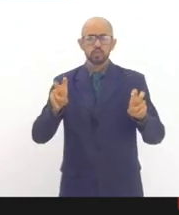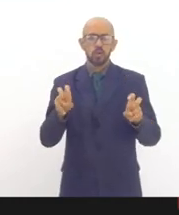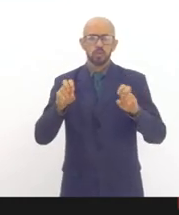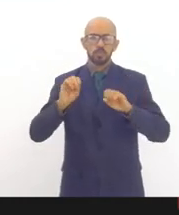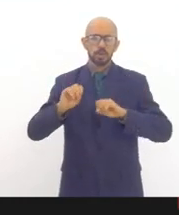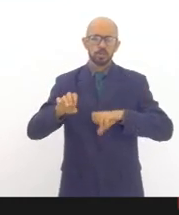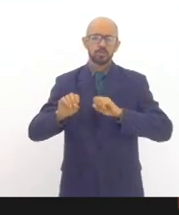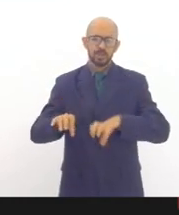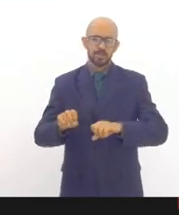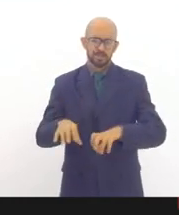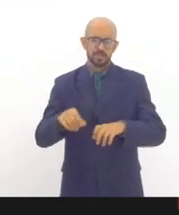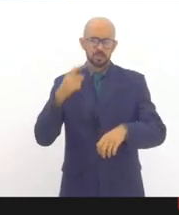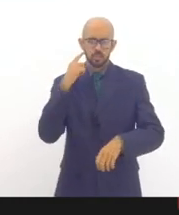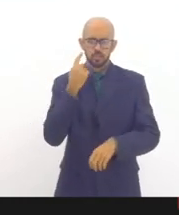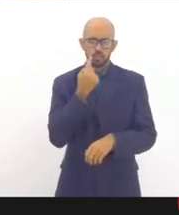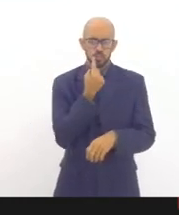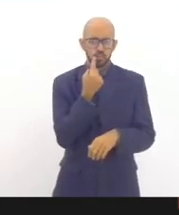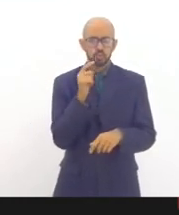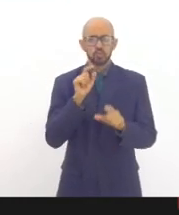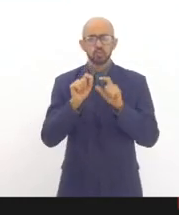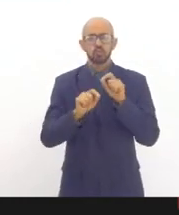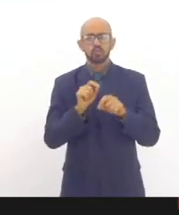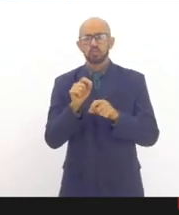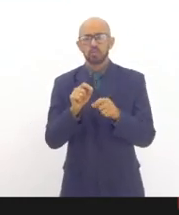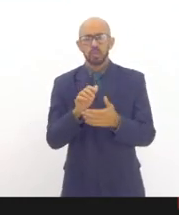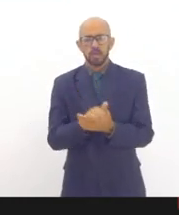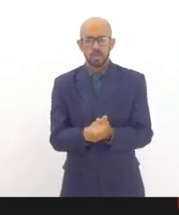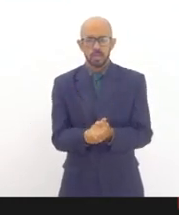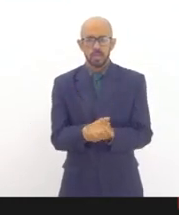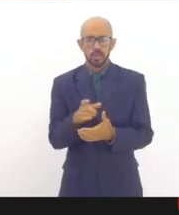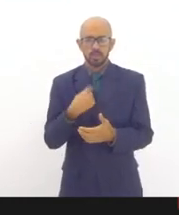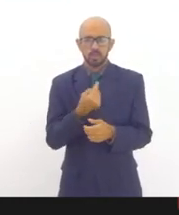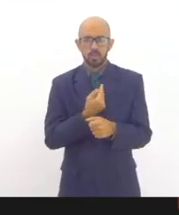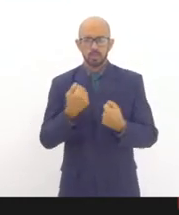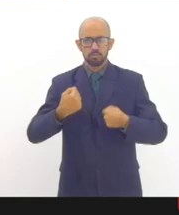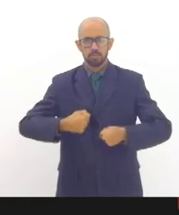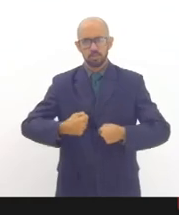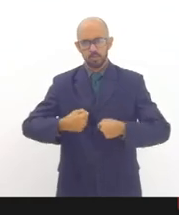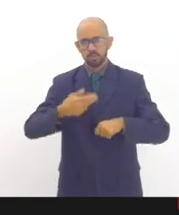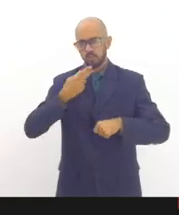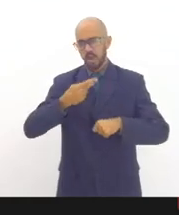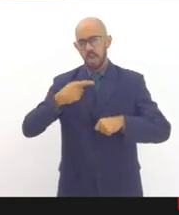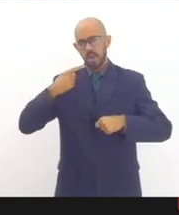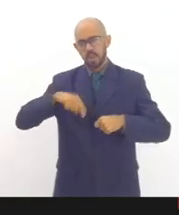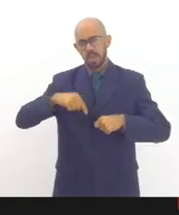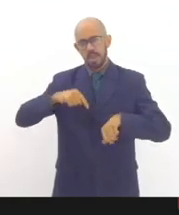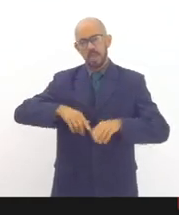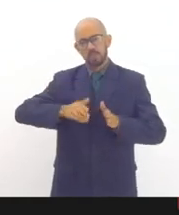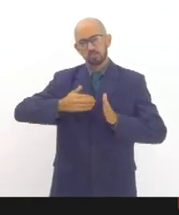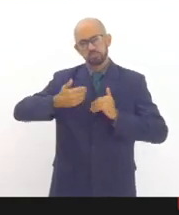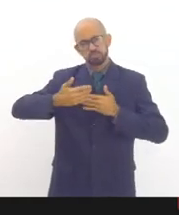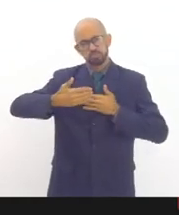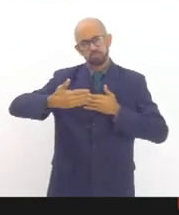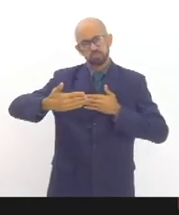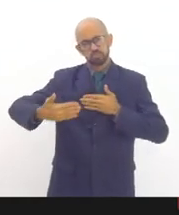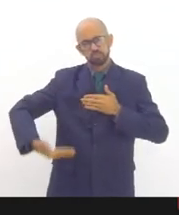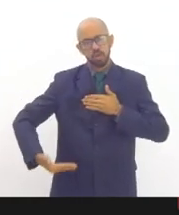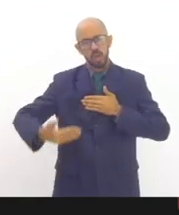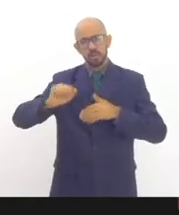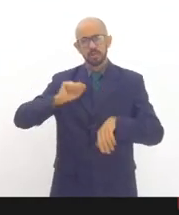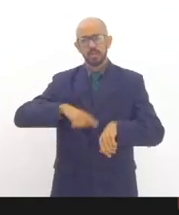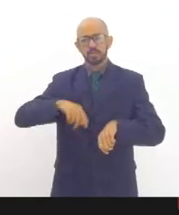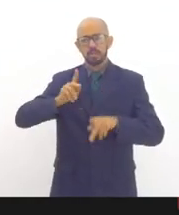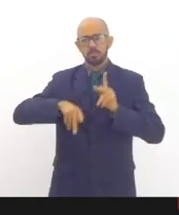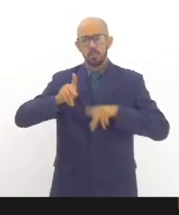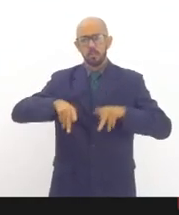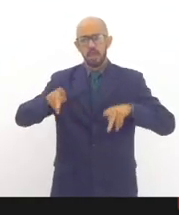educação dos surdos, né, nós podemos dizer que é uma trajetória também longa, e essas populações,